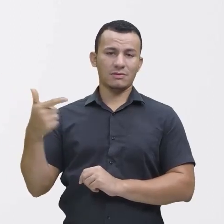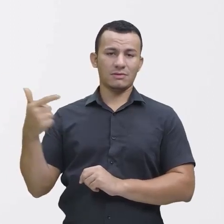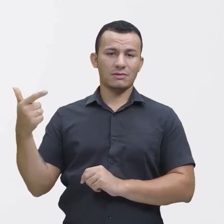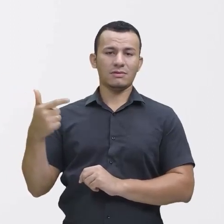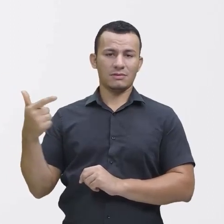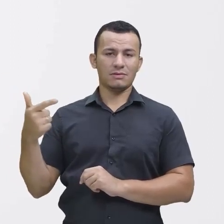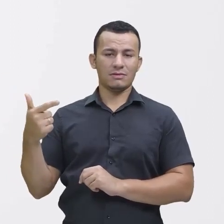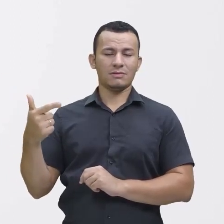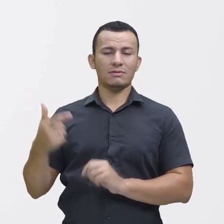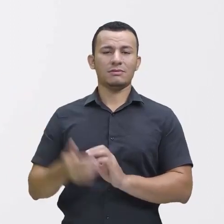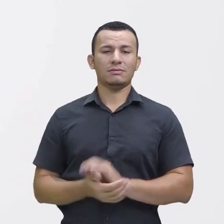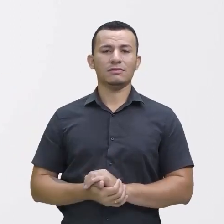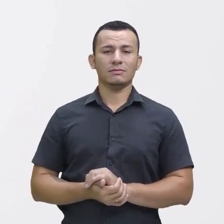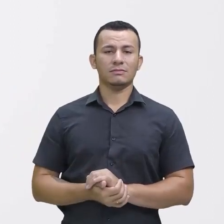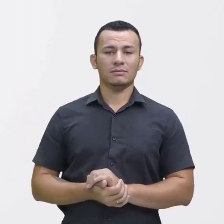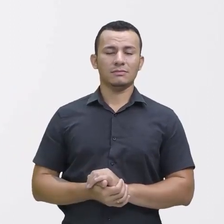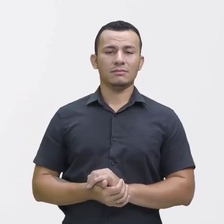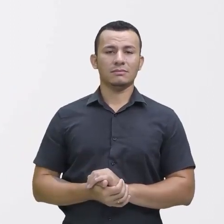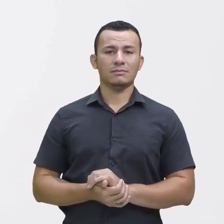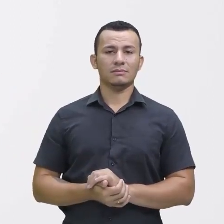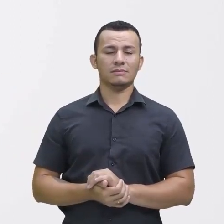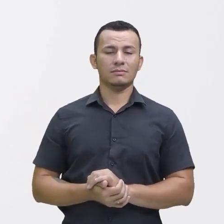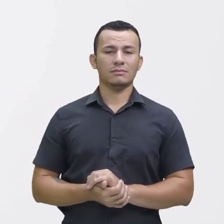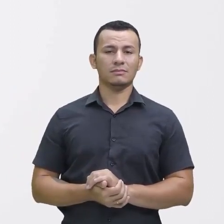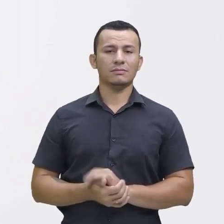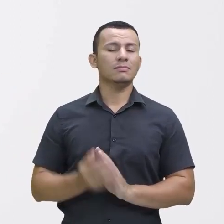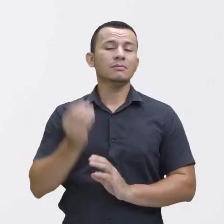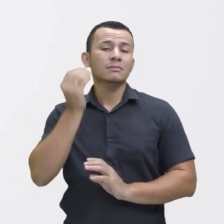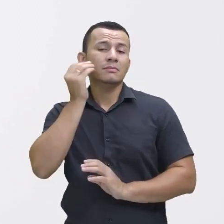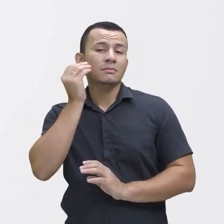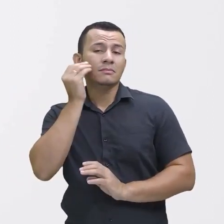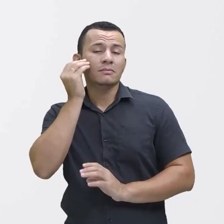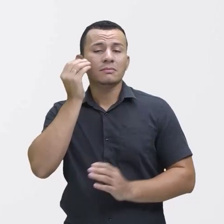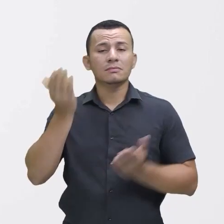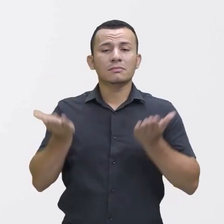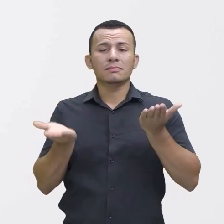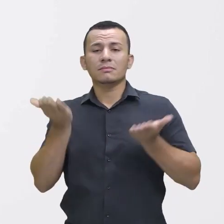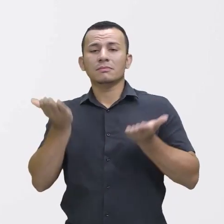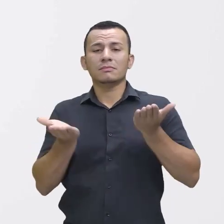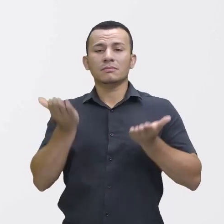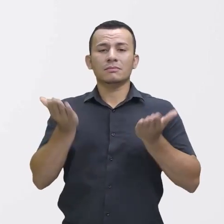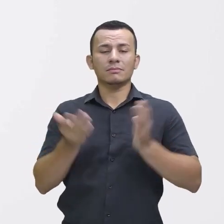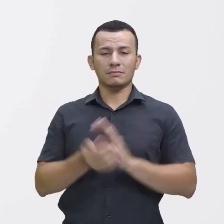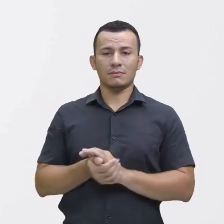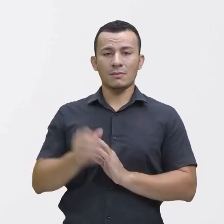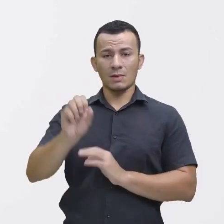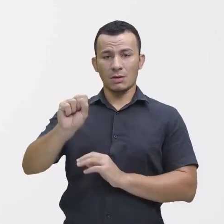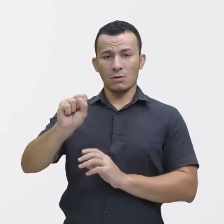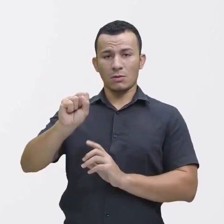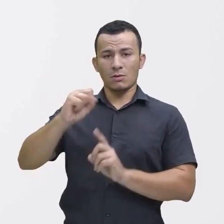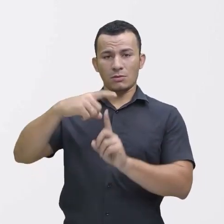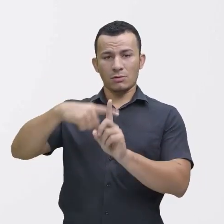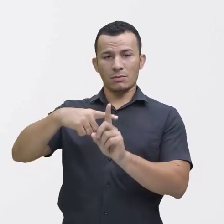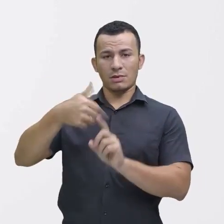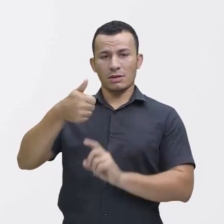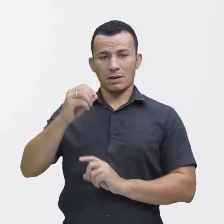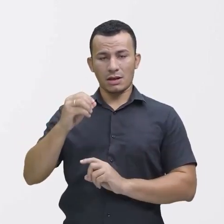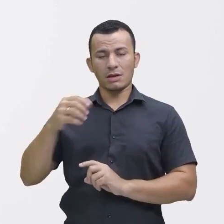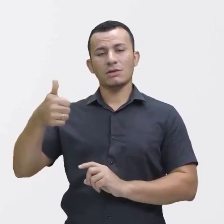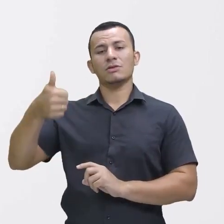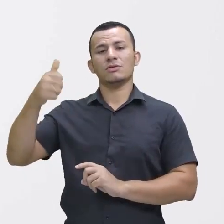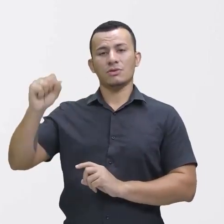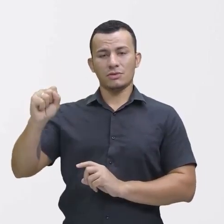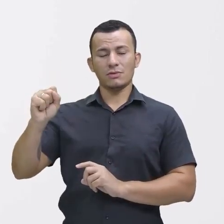22, 22. Vamos ver se ele tem equivalência. Então, 8 mais 10, 18. Com